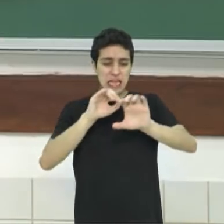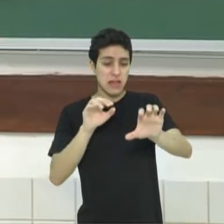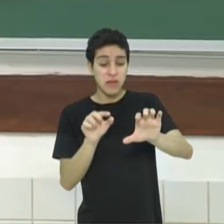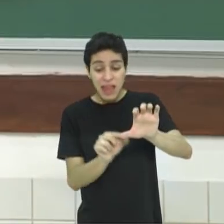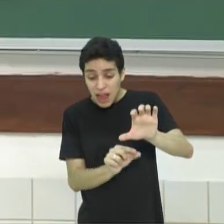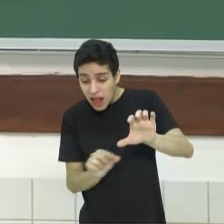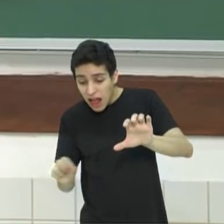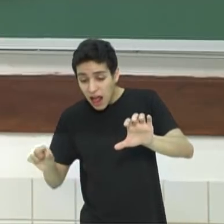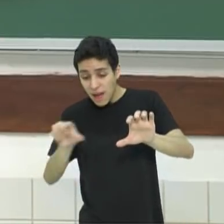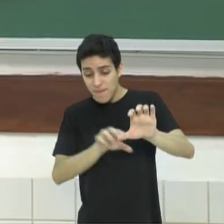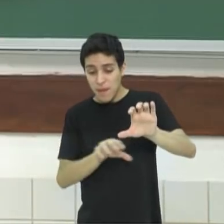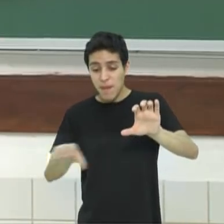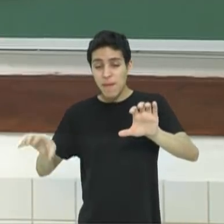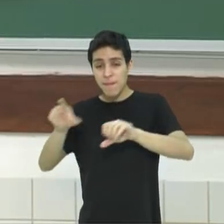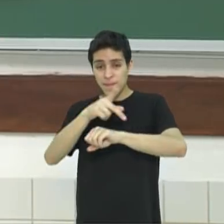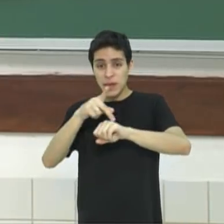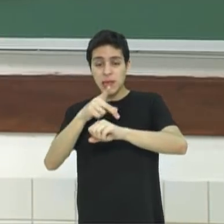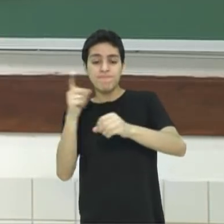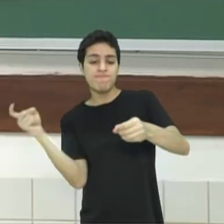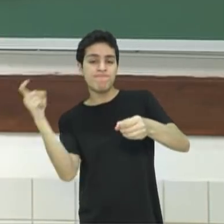redor.